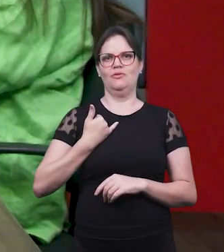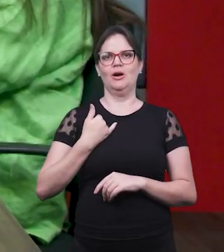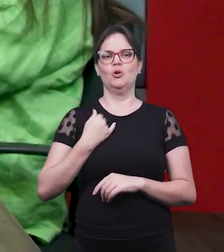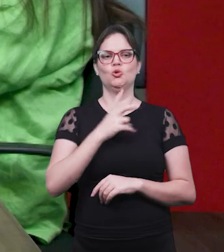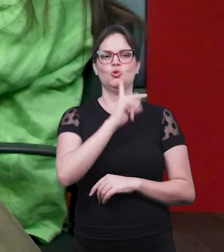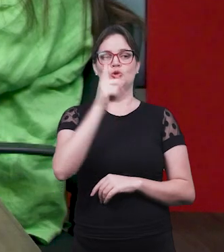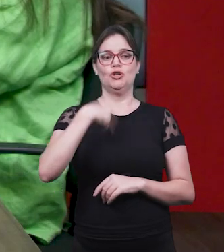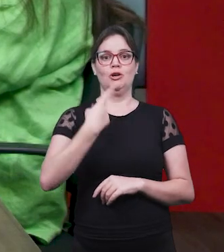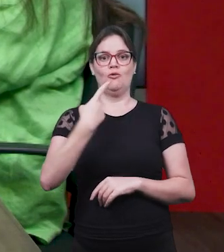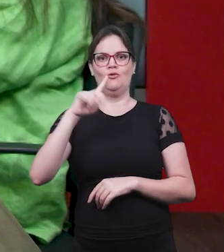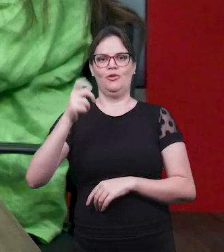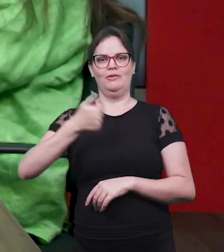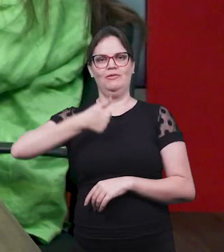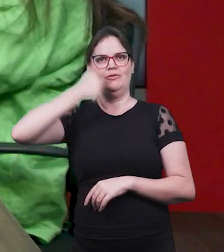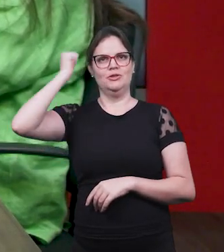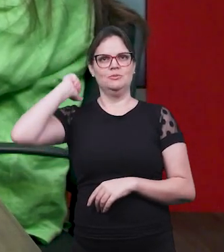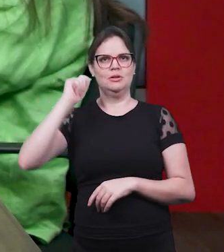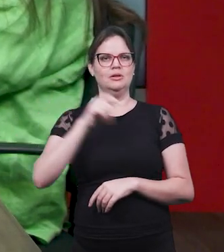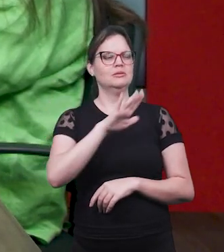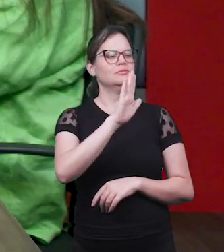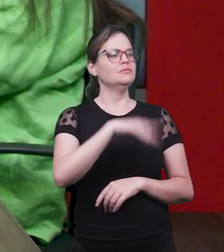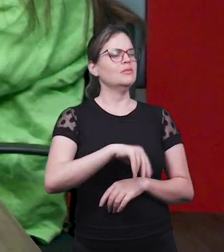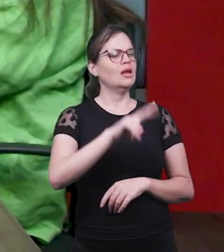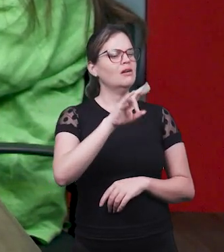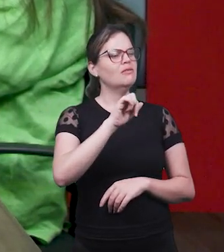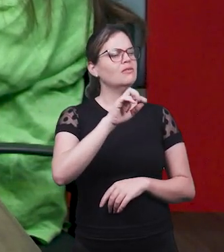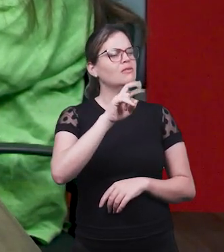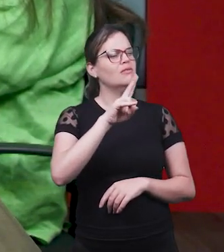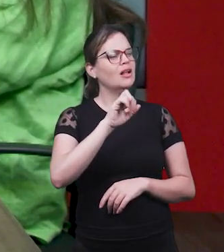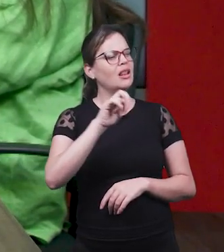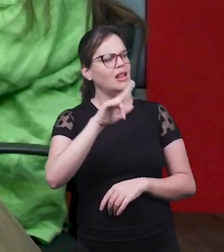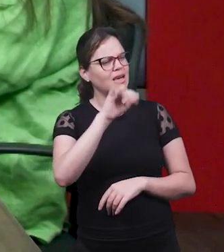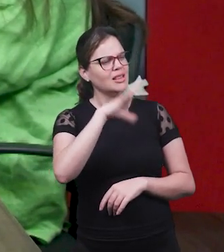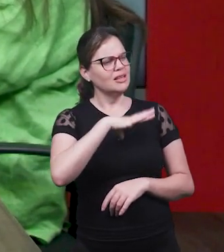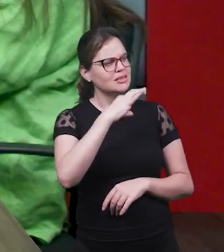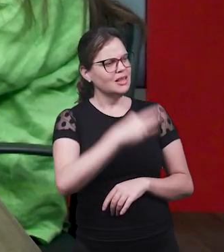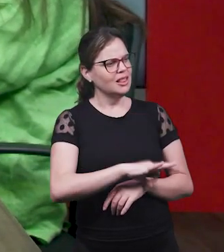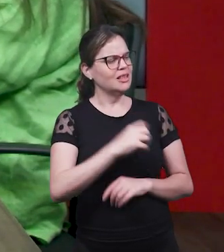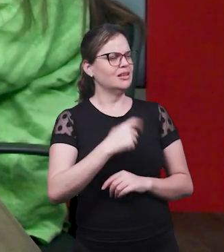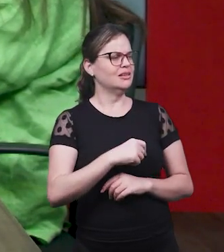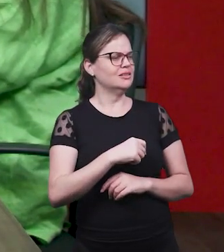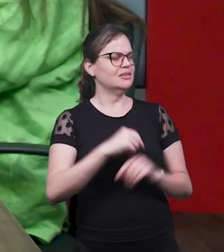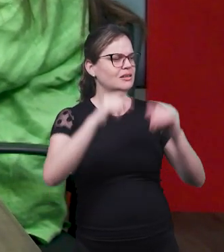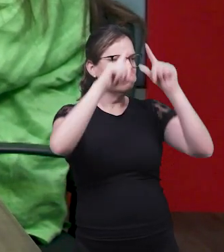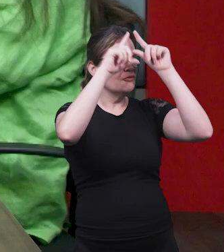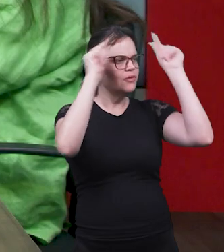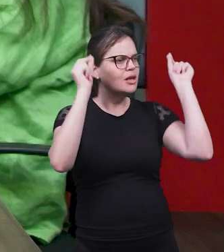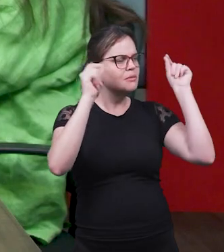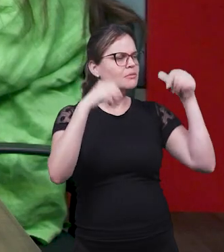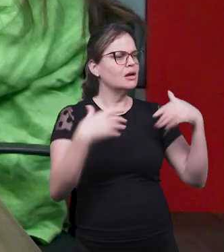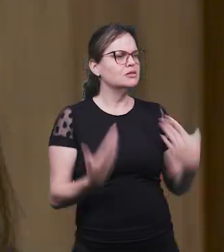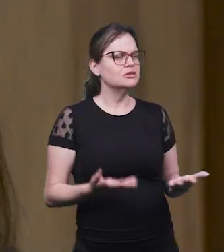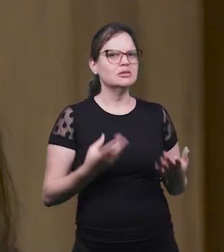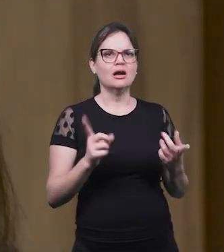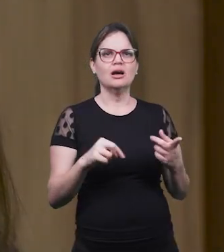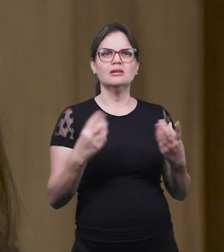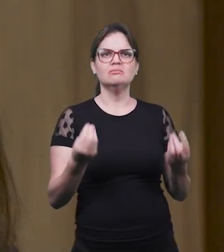fazer vestibular, ele falou assim, Valéria, você tem certeza? A enfermagem é algo assim